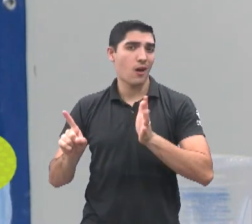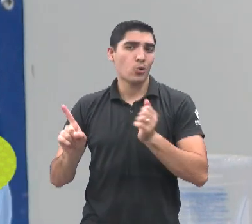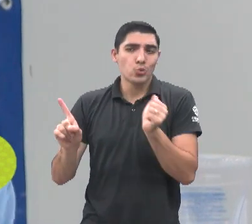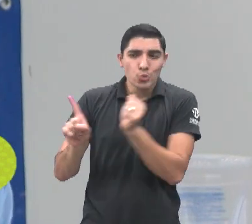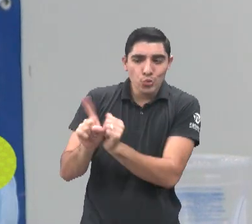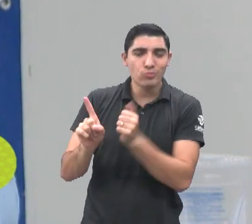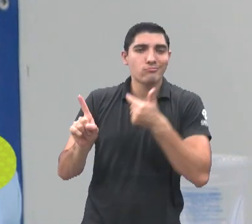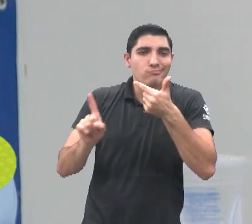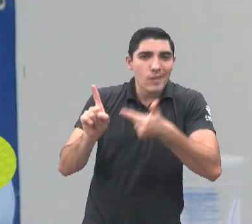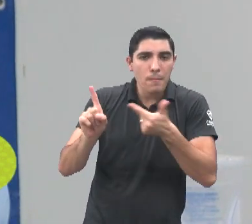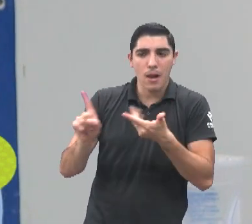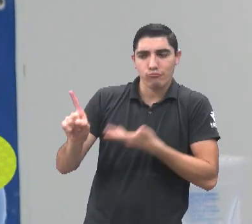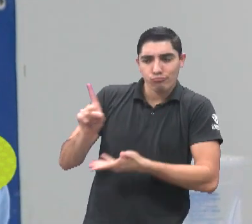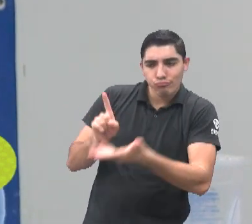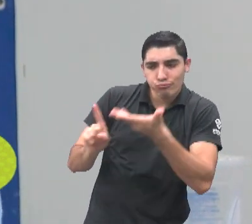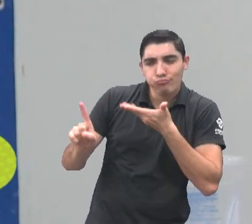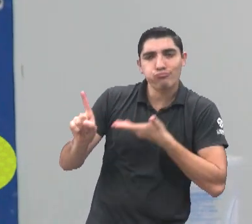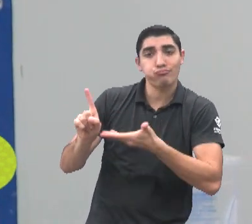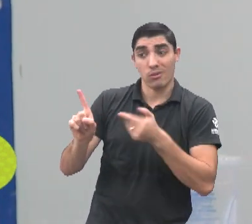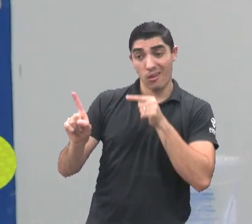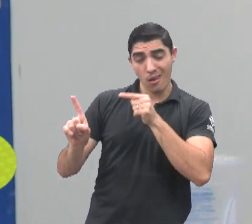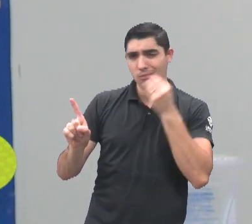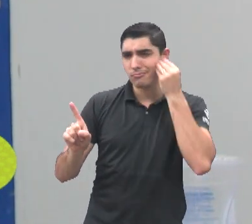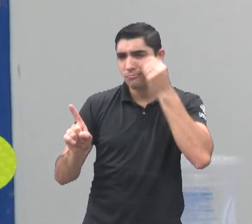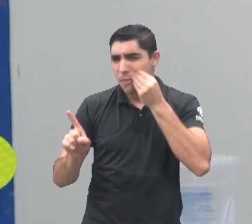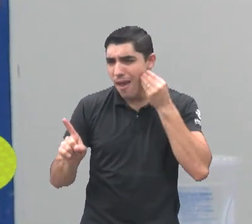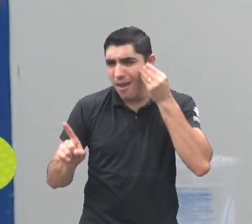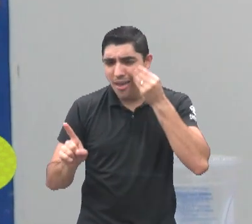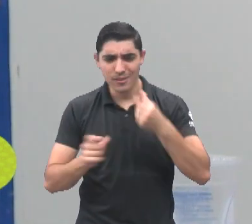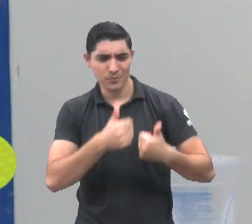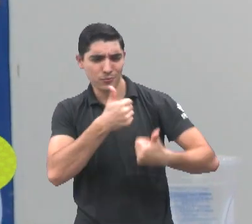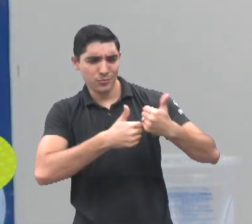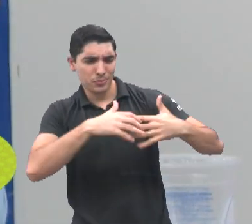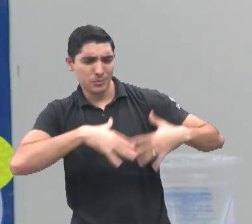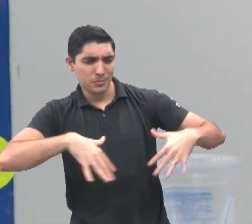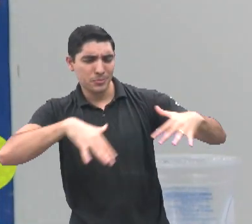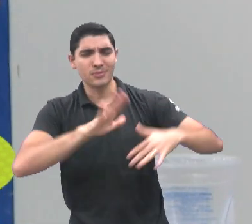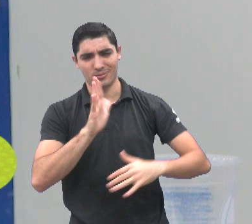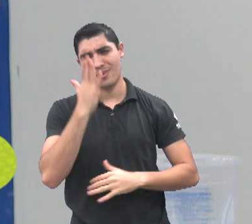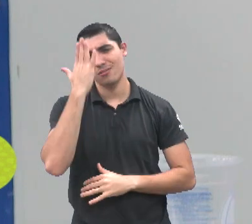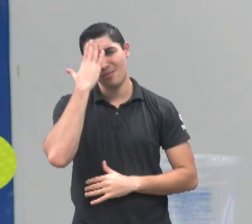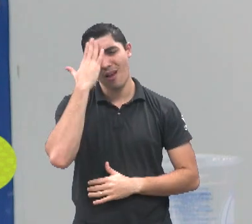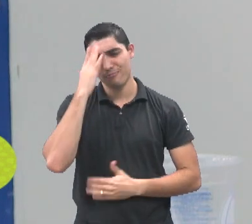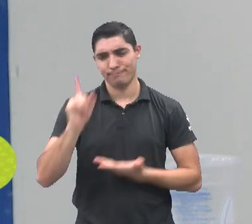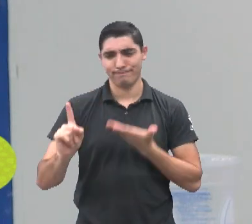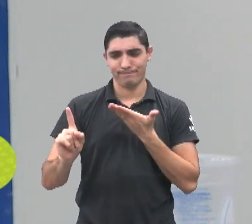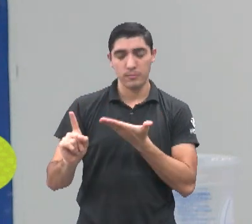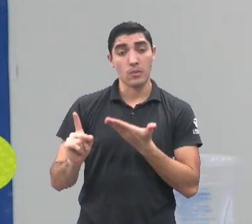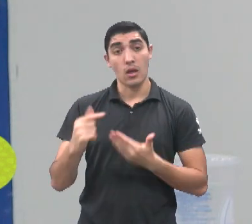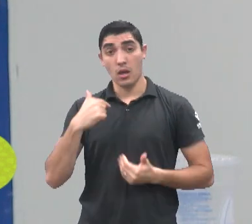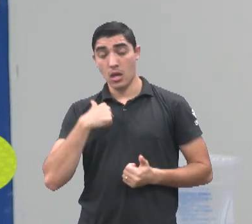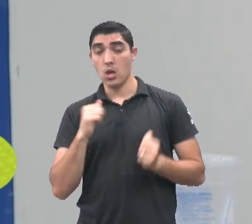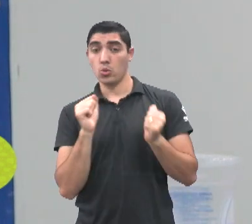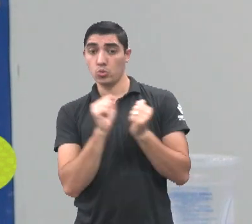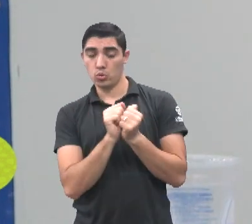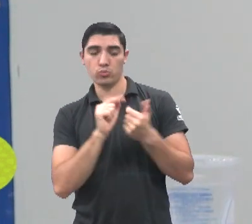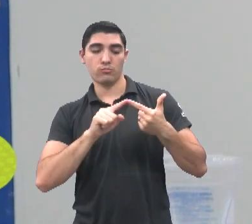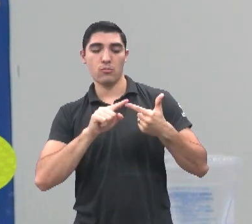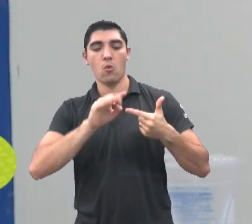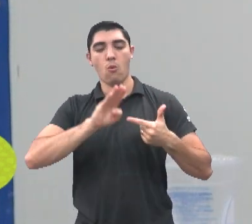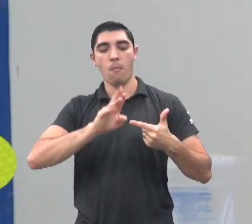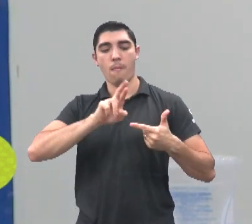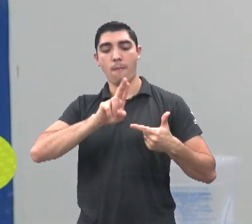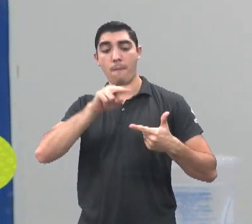pelo conhecimento que ele tem de futebol e eu, logicamente, juntamente com o Bruno e com o Oscar, a gente tomou essa